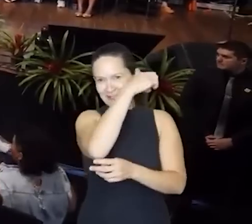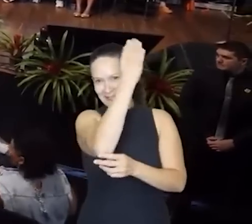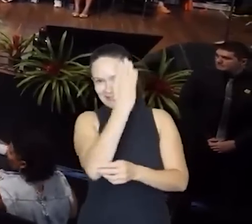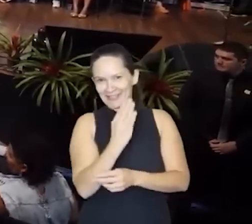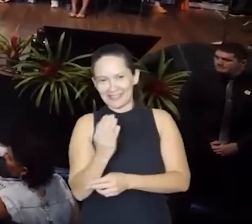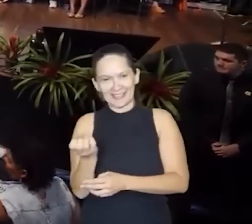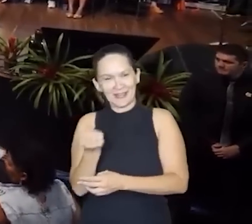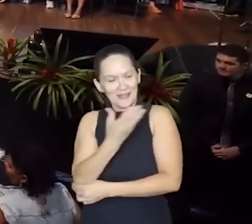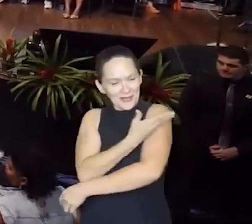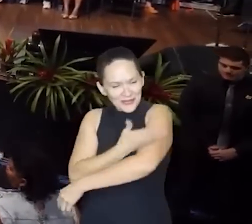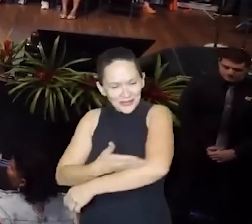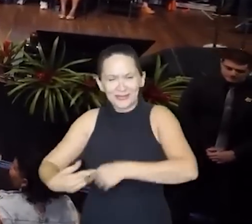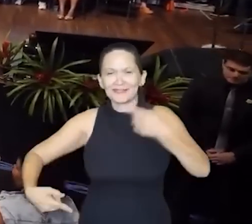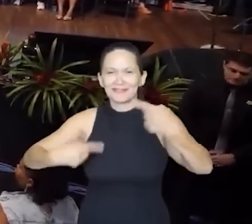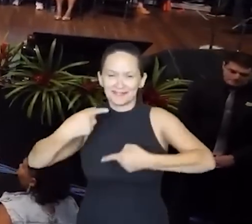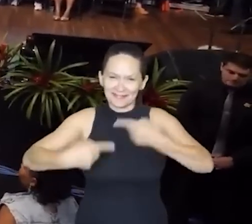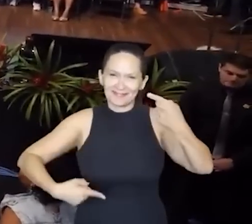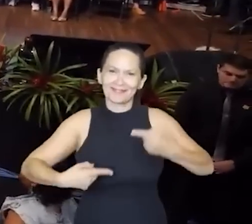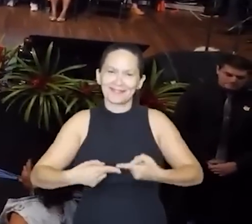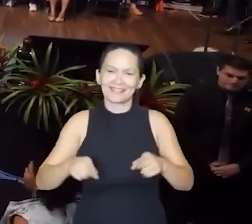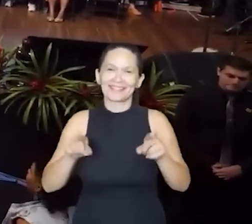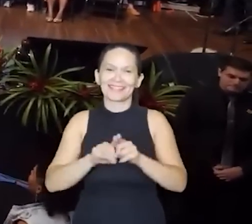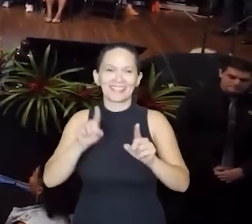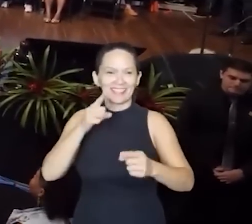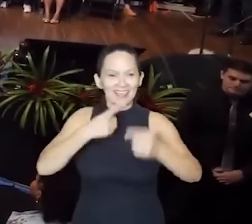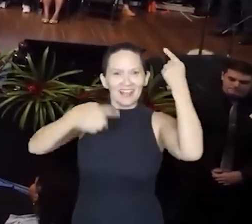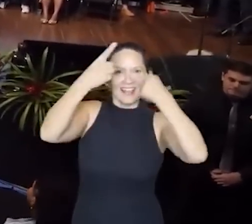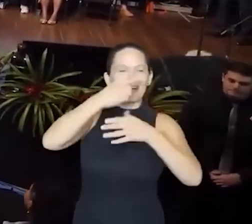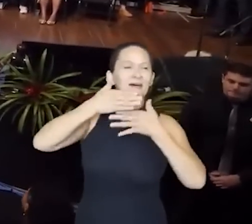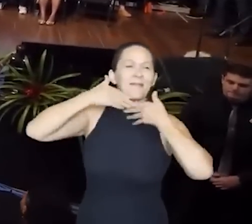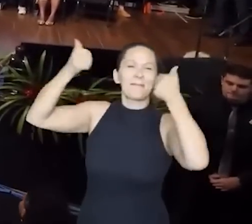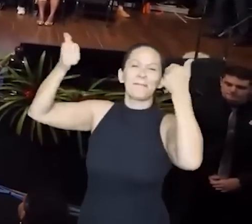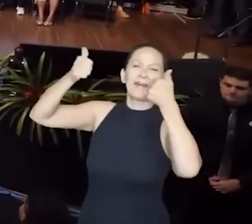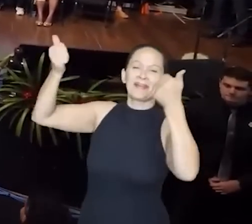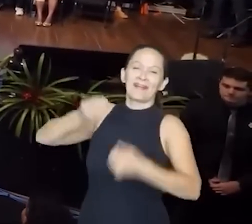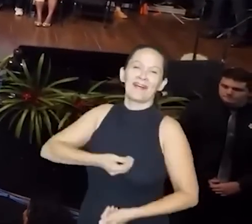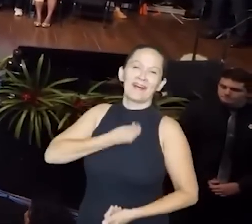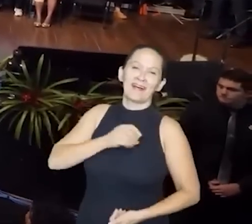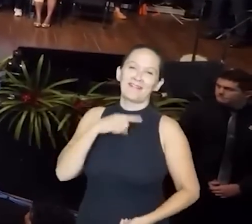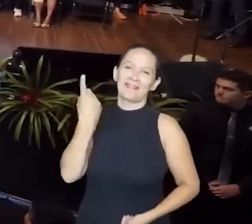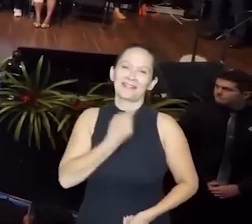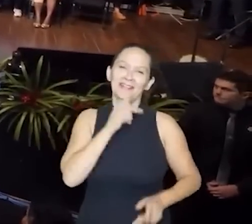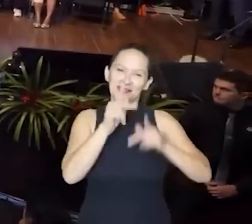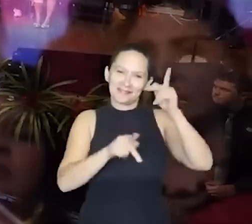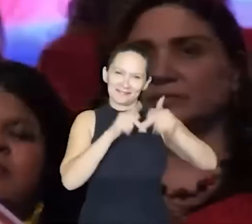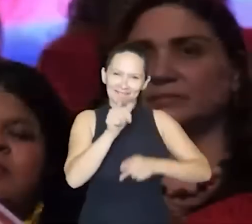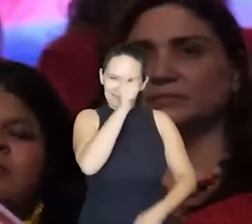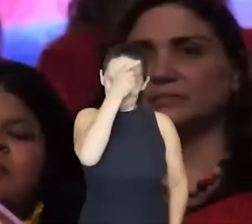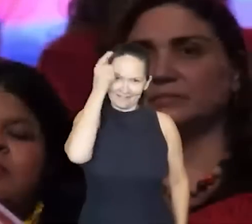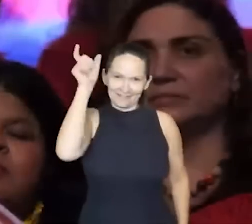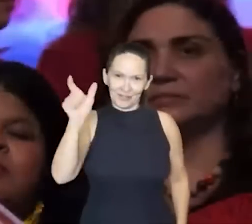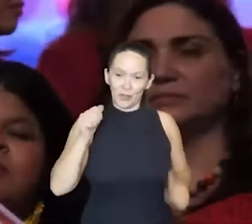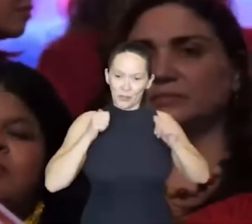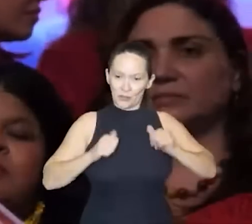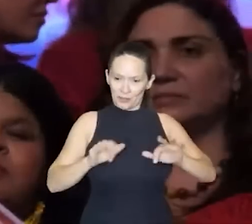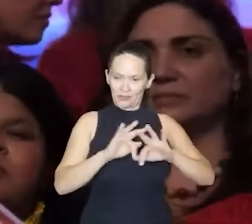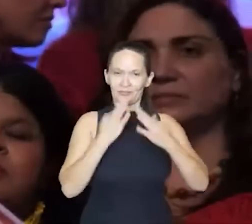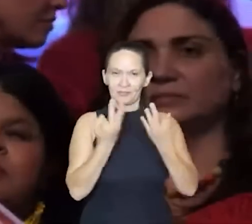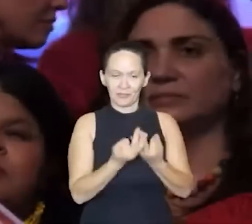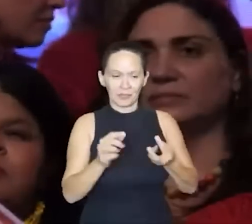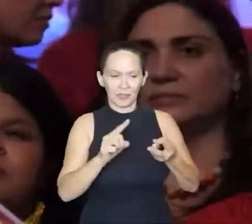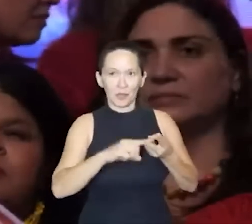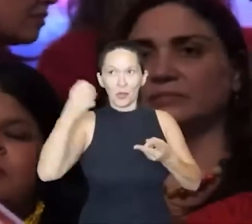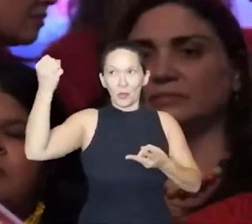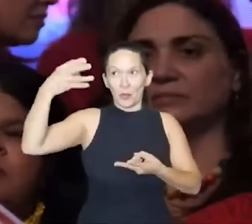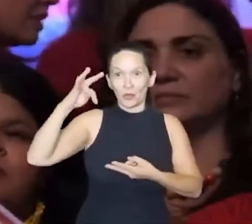práticas políticas, e transformou para melhor a vida de nossa gente. com o Bolsa Família, Luz para Todos,